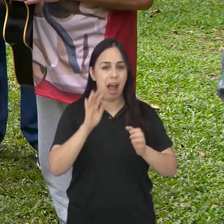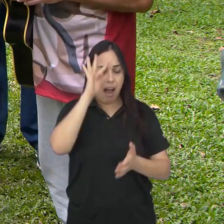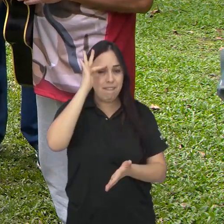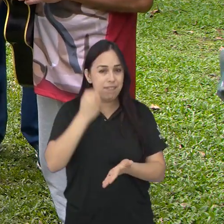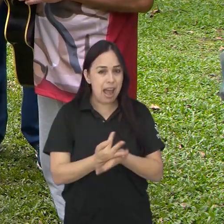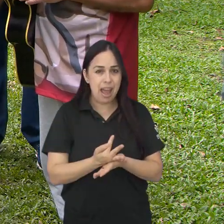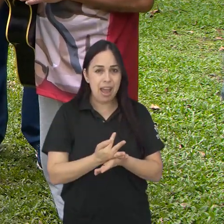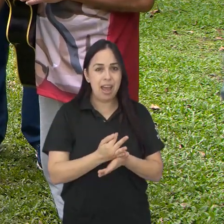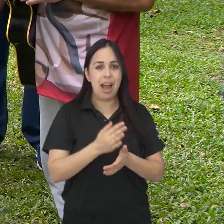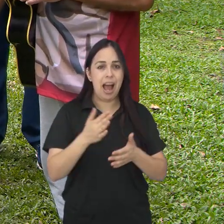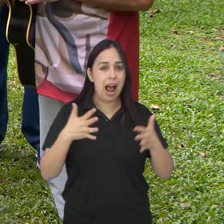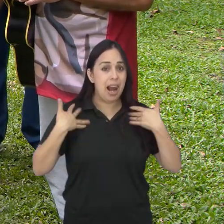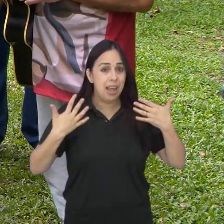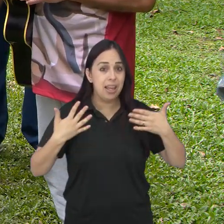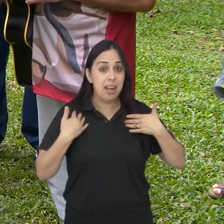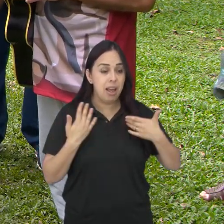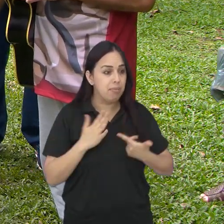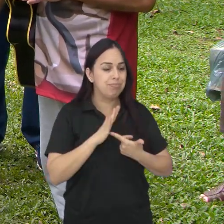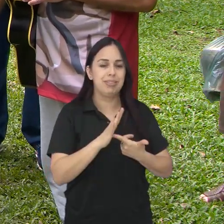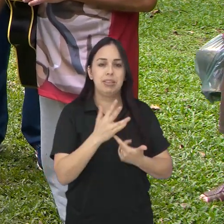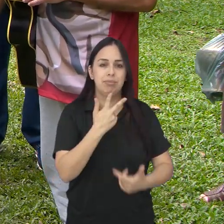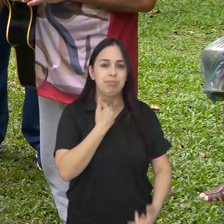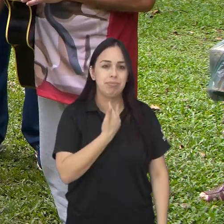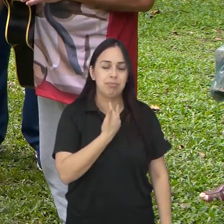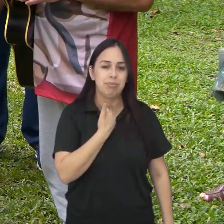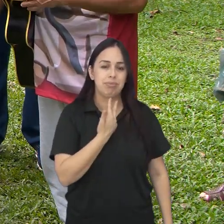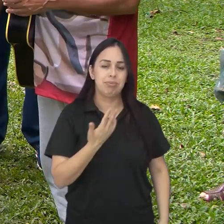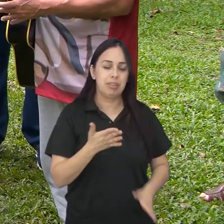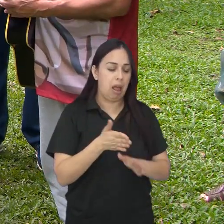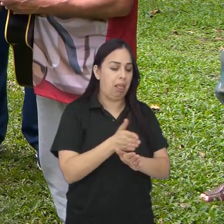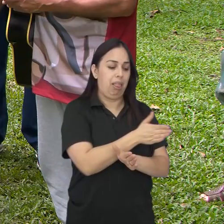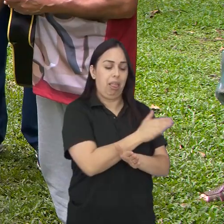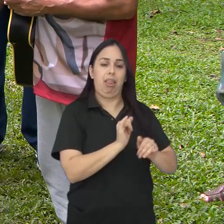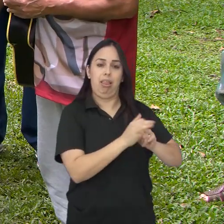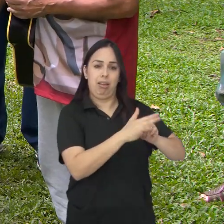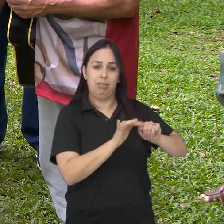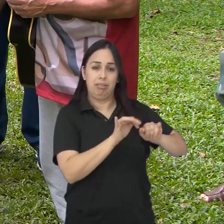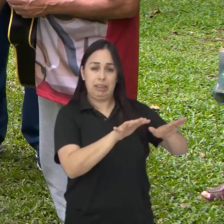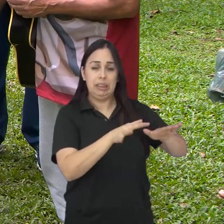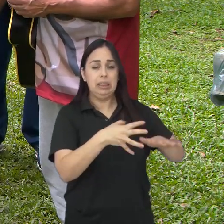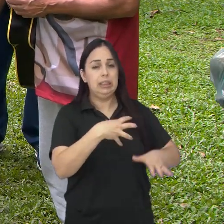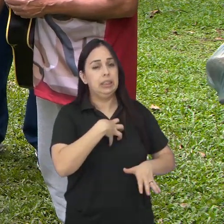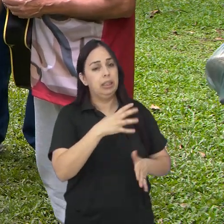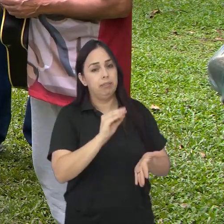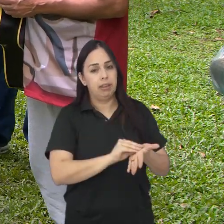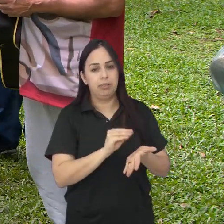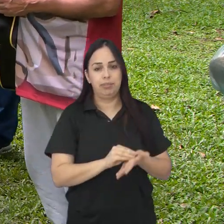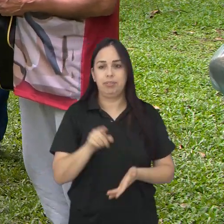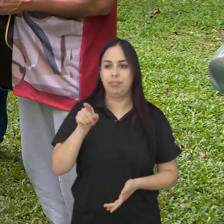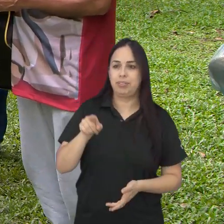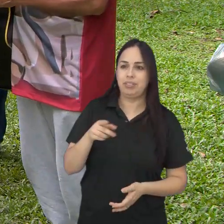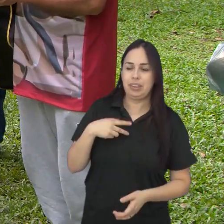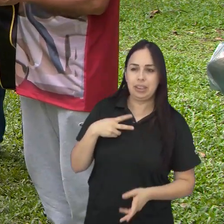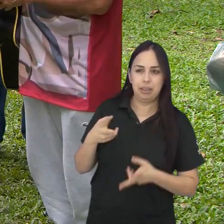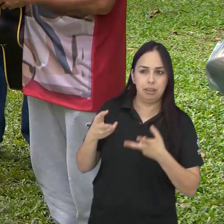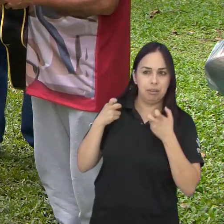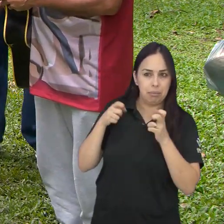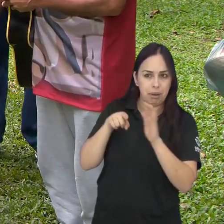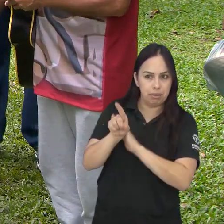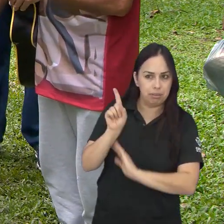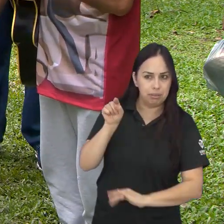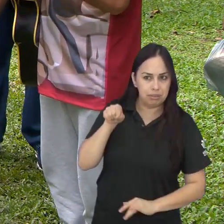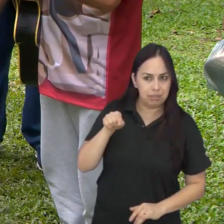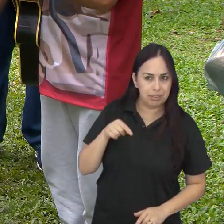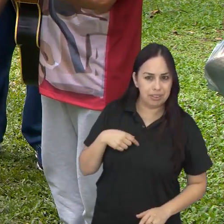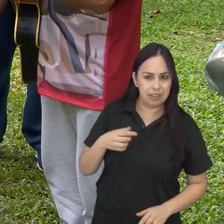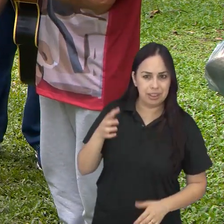fé, a nossa alegria, para o próximo. Então fez muita falta mesmo. Eu vi ele fazendo uma cara quando eu perguntei se